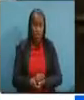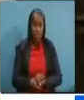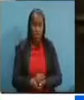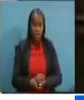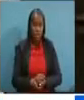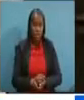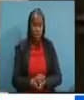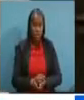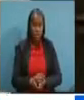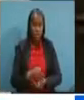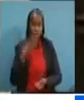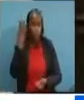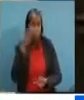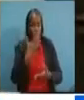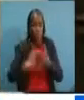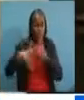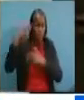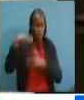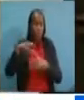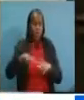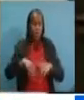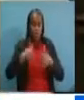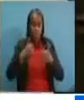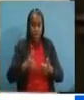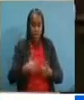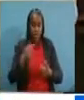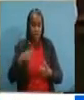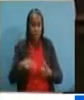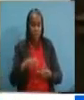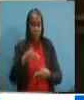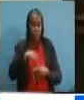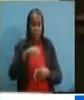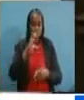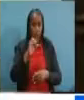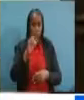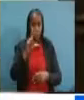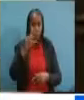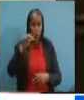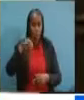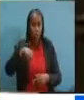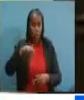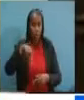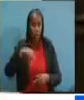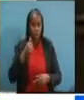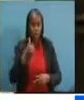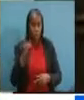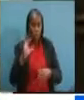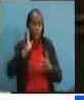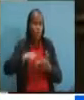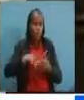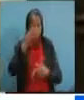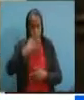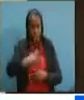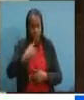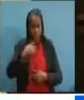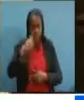governo, fizemos toda a diplomacia necessária para termos os votos em Colômbia. E na última semana estive em Paris e